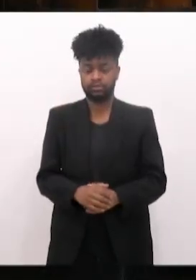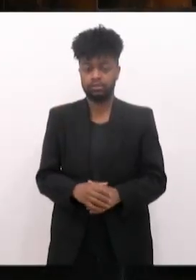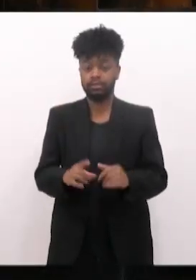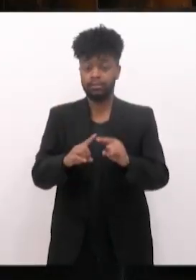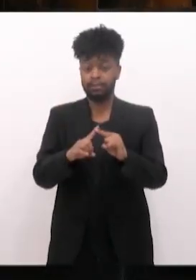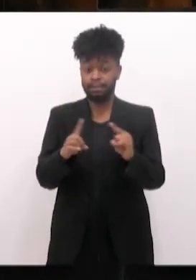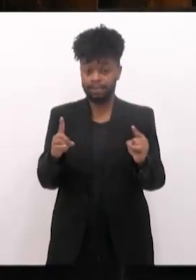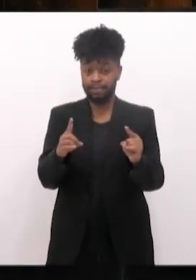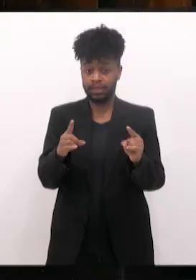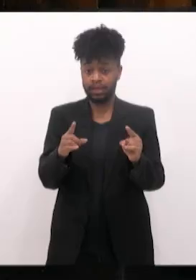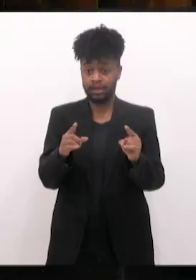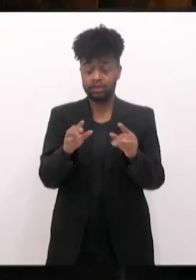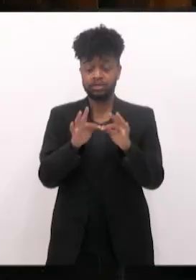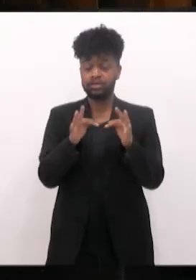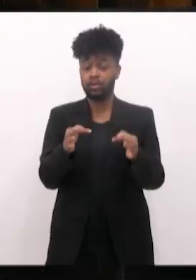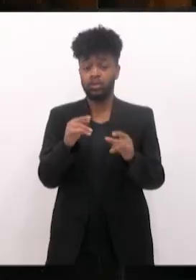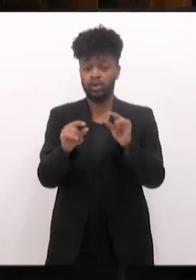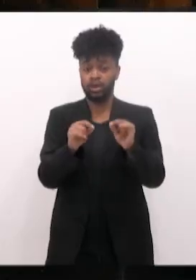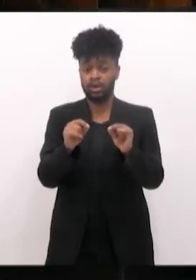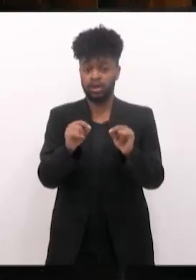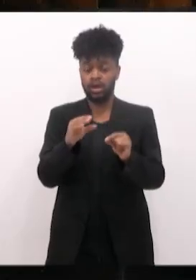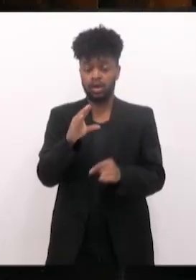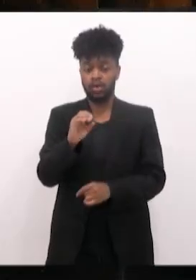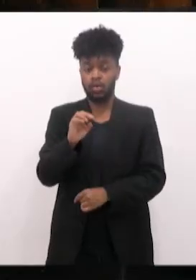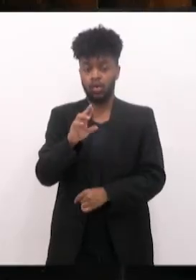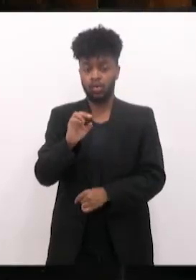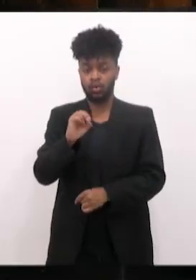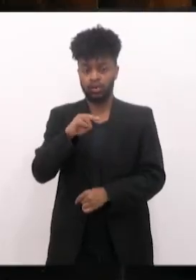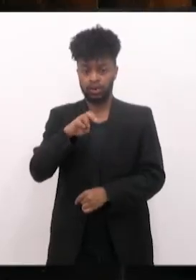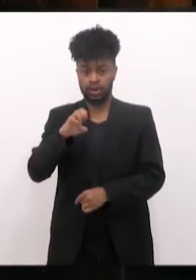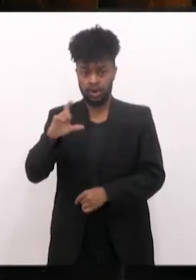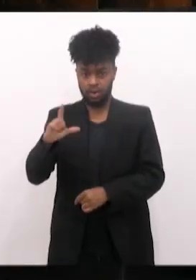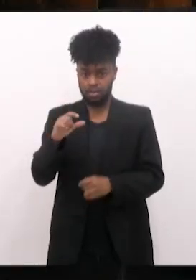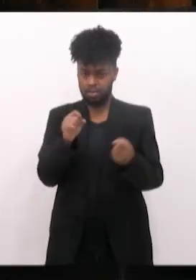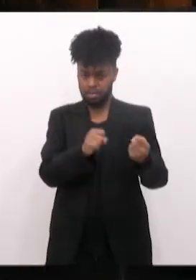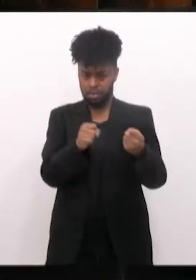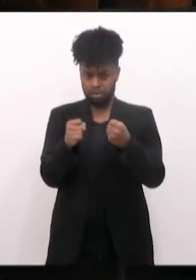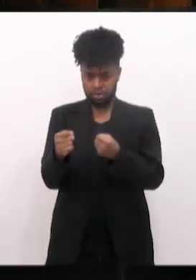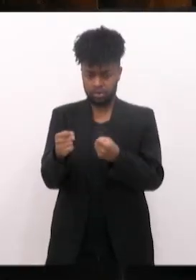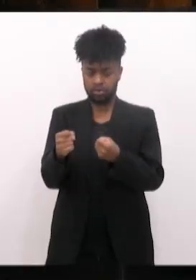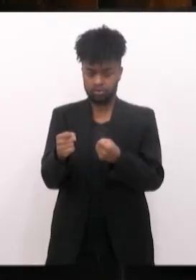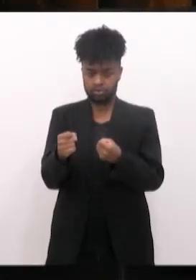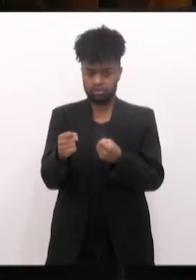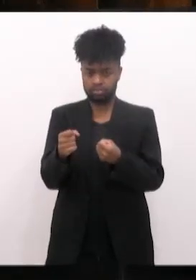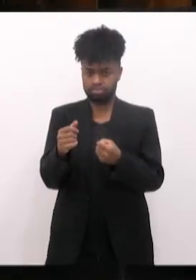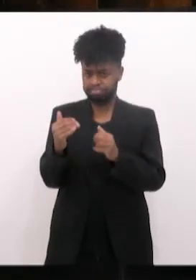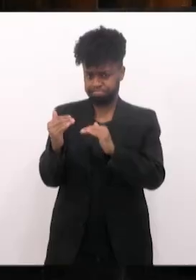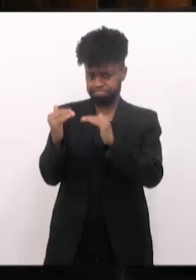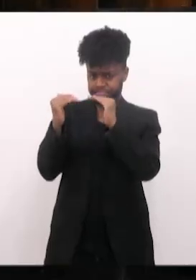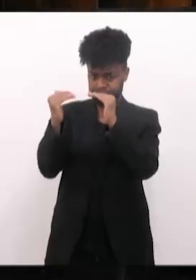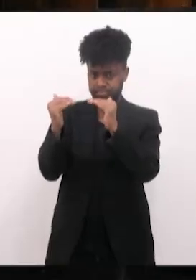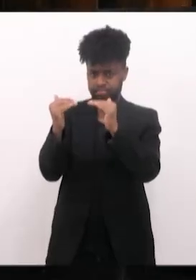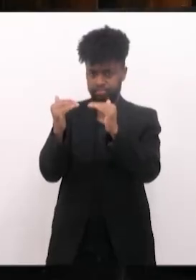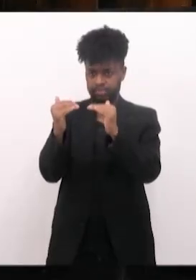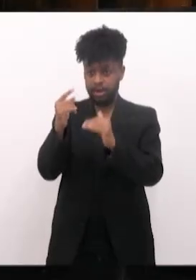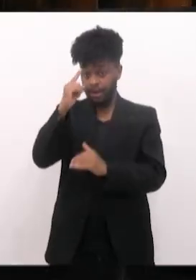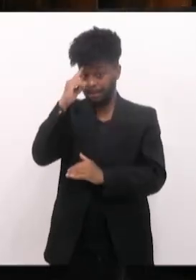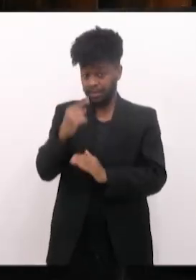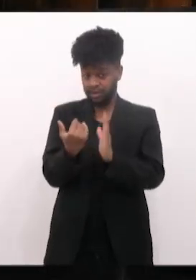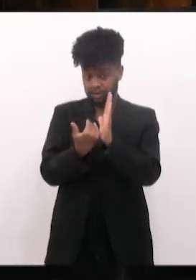Simplesmente, o coronel Reis, o todo-poderoso, o que manda